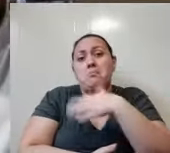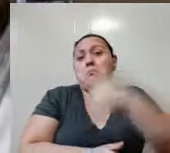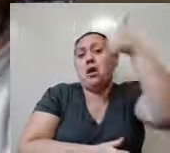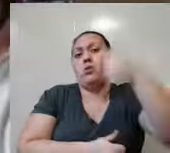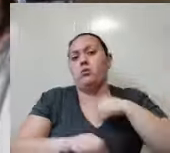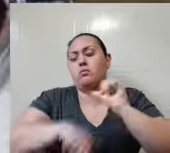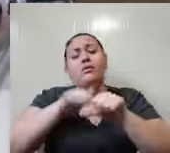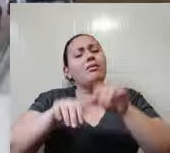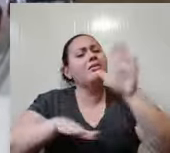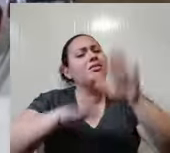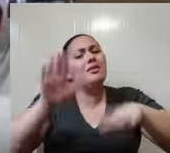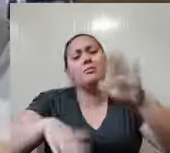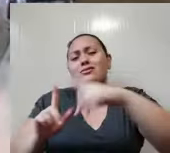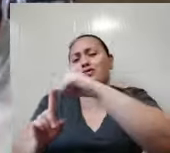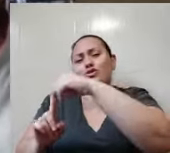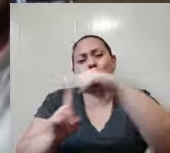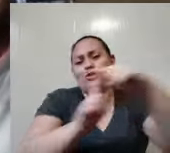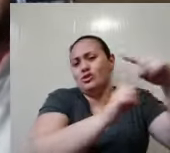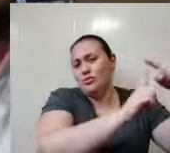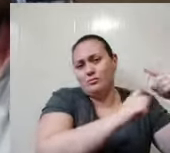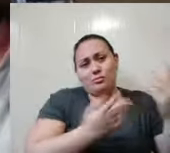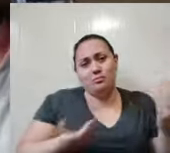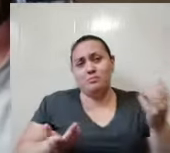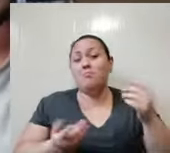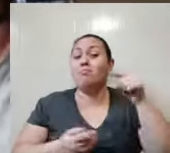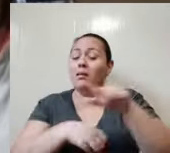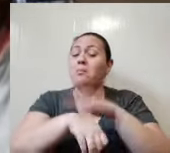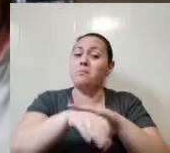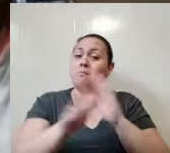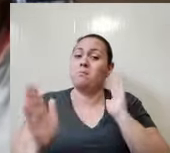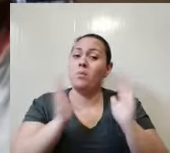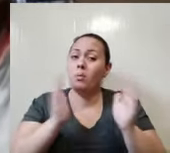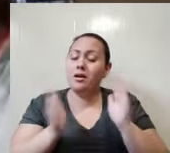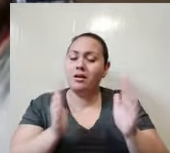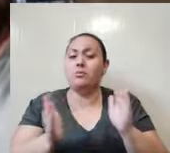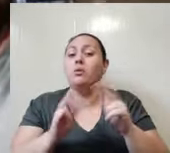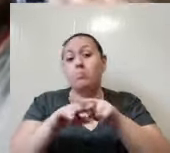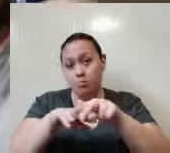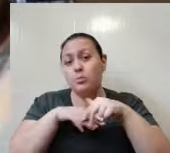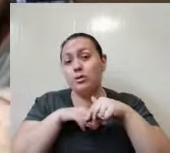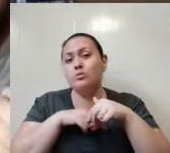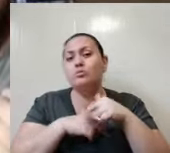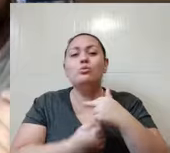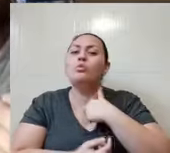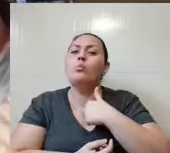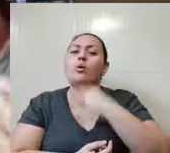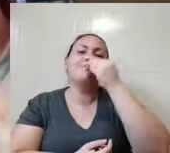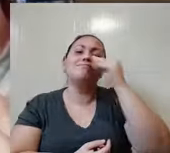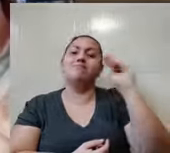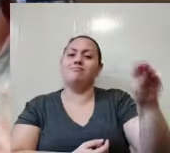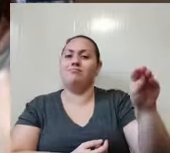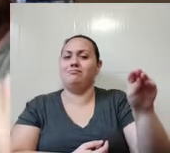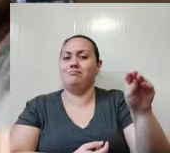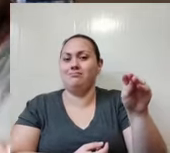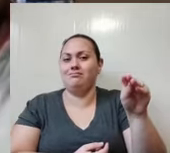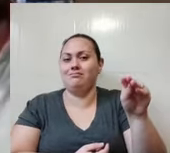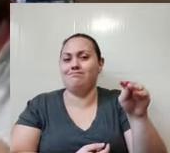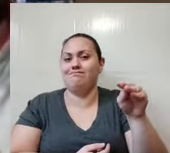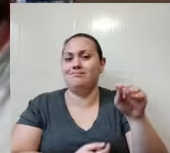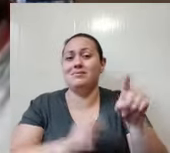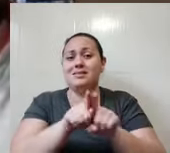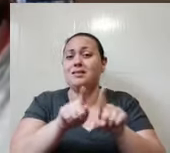coisa que eu estou fazendo muito errado e que seria melhor. Vai depender muito de situação para situação. E daí nesse momento justamente